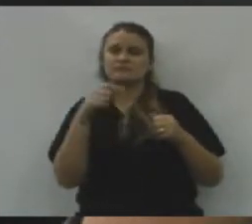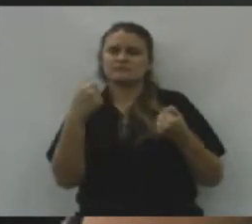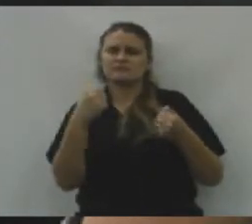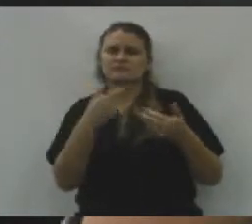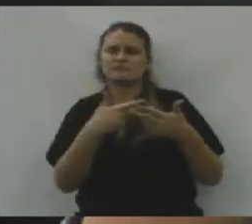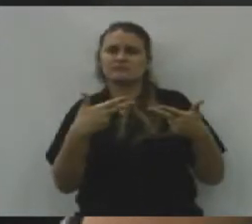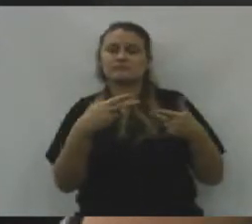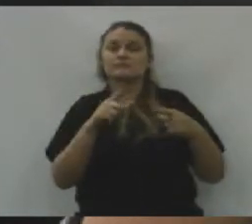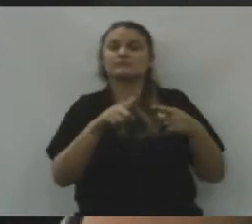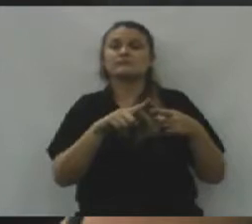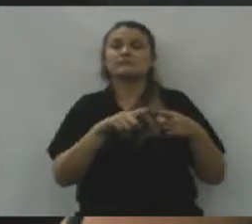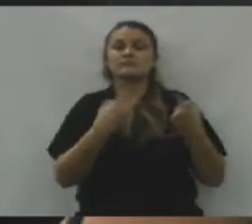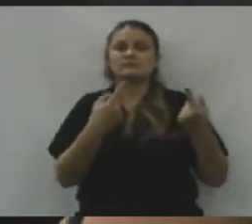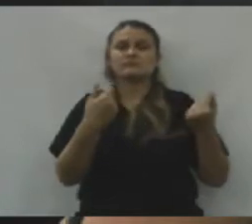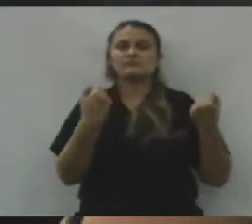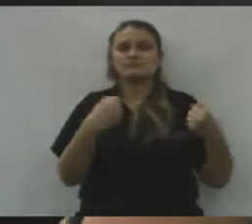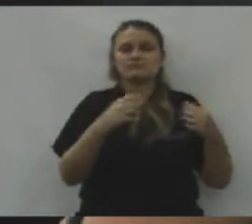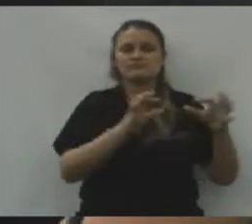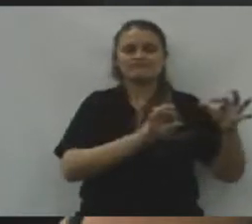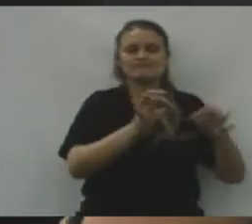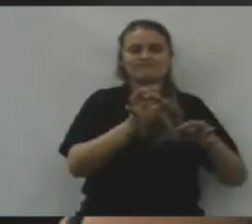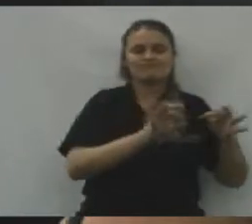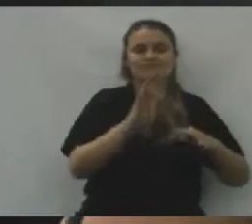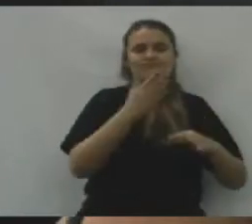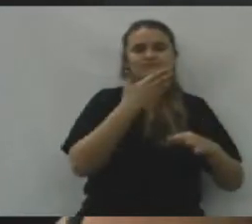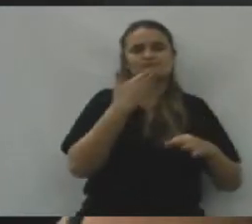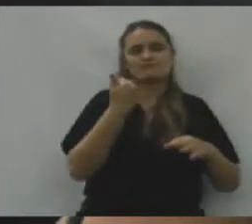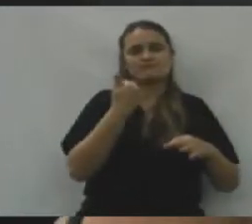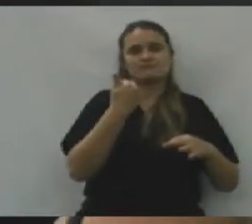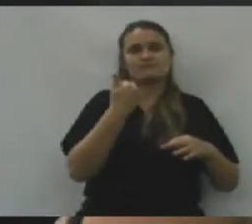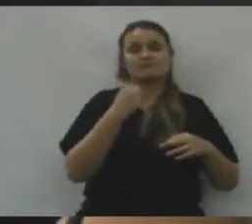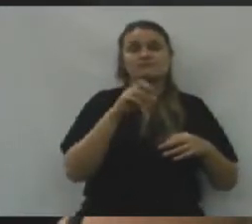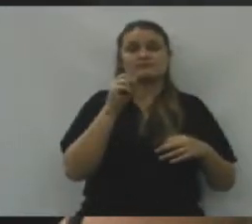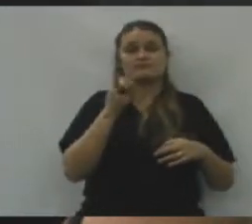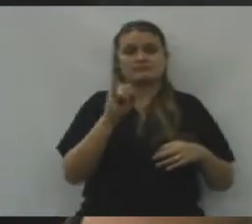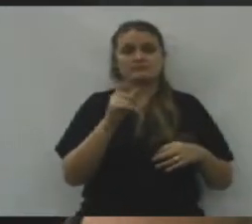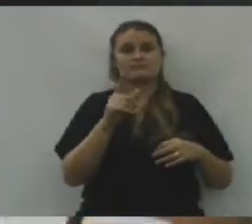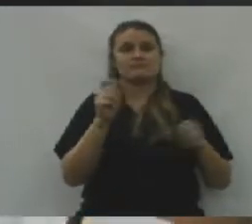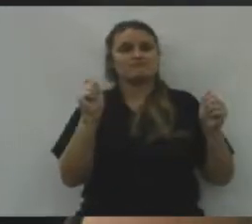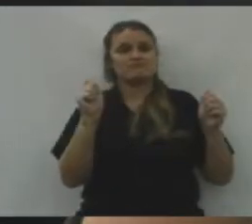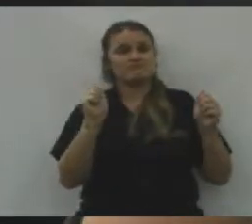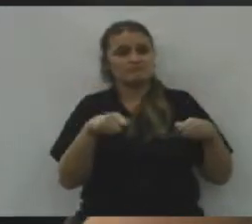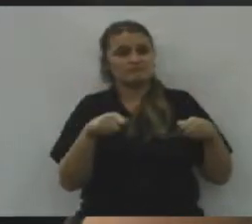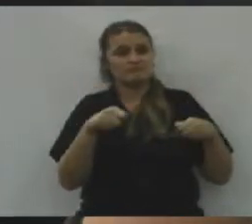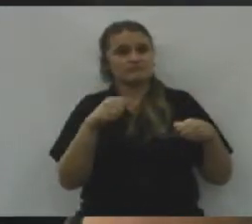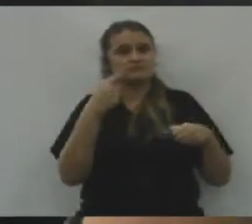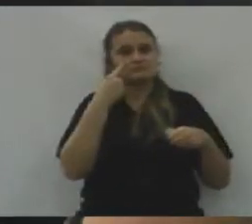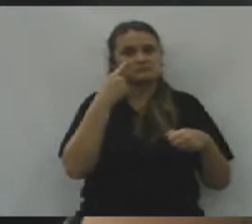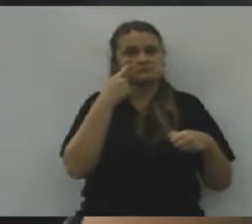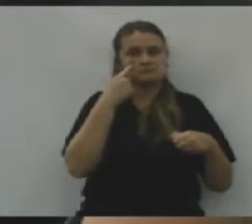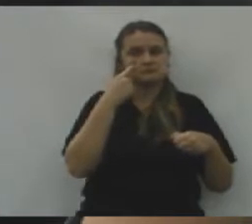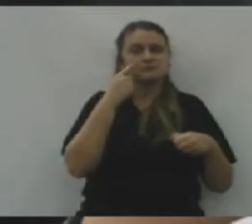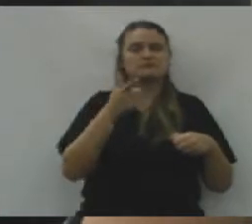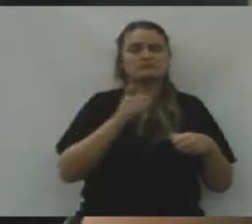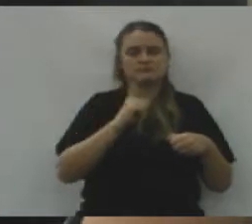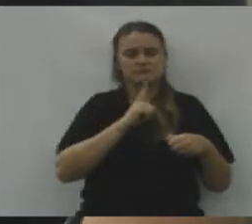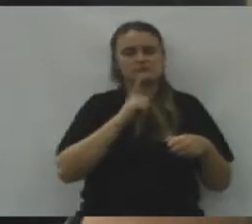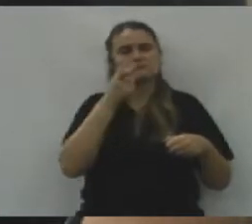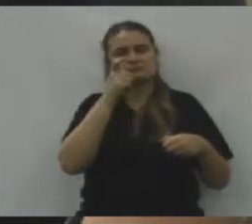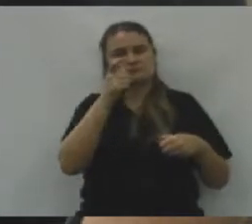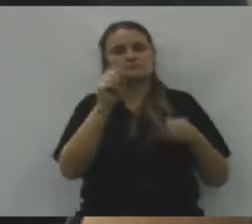benefício, mas que ele fosse melhor programado. E se houvesse ainda a possibilidade, e se houver bastante empenho e